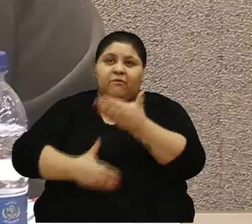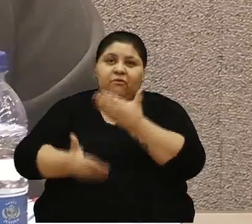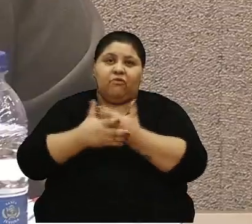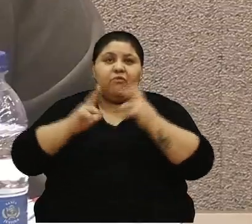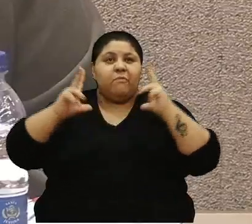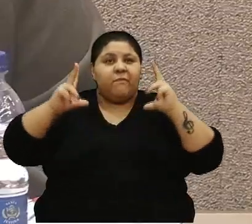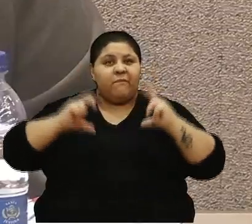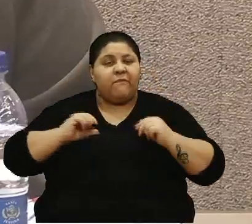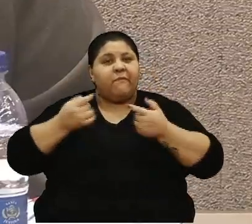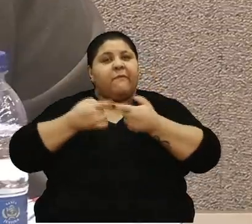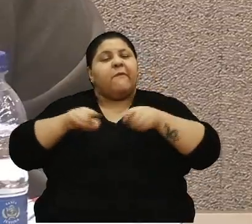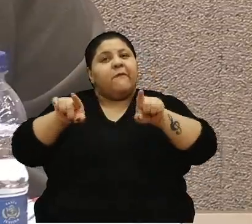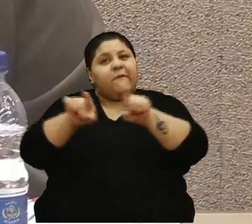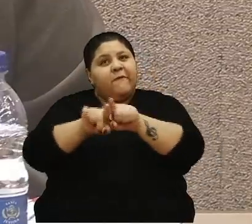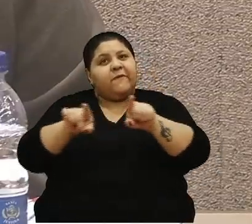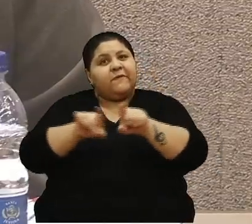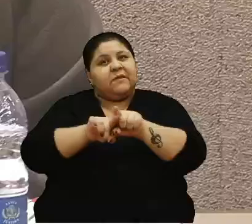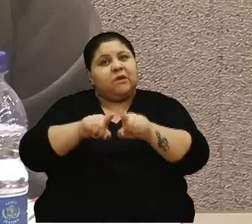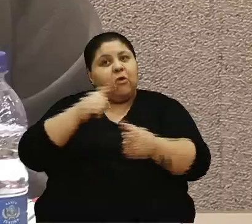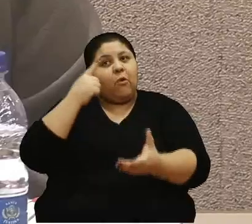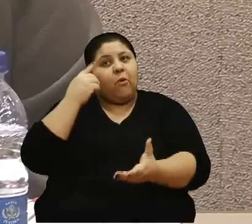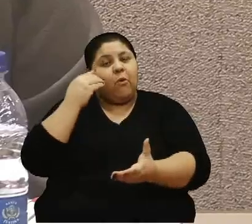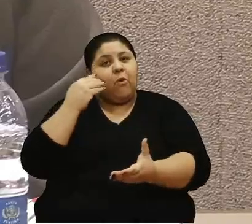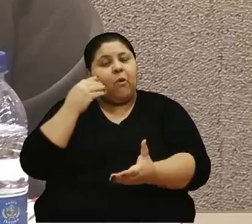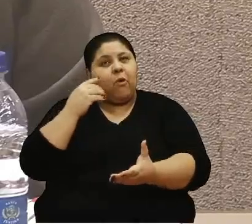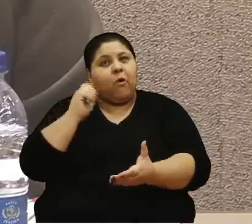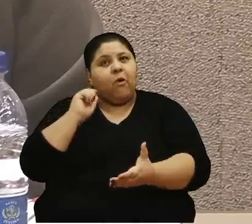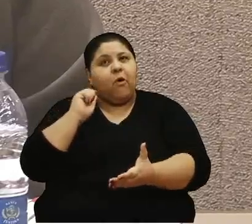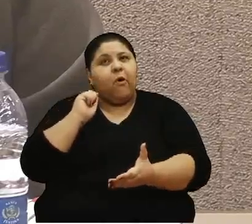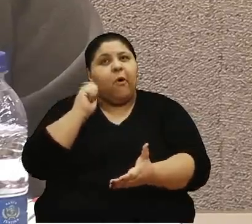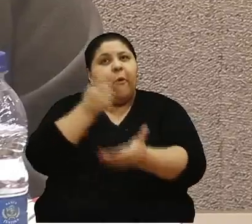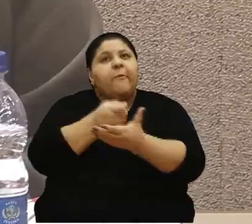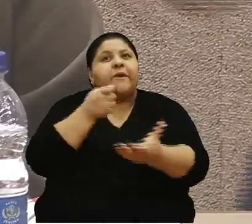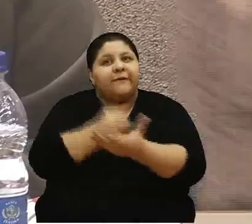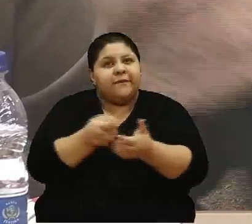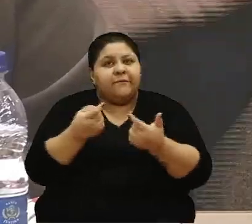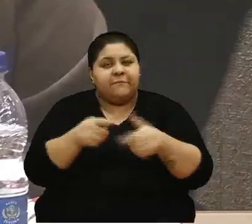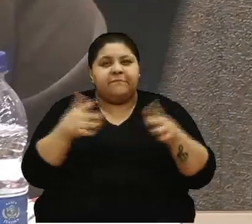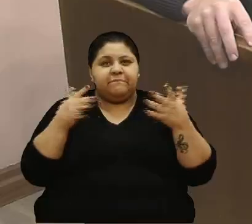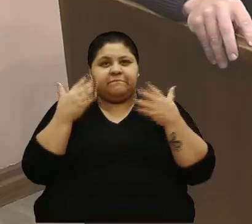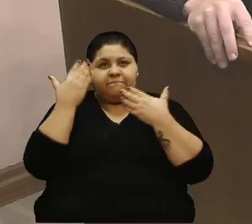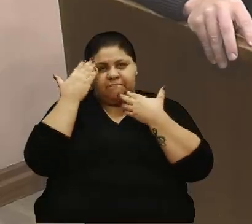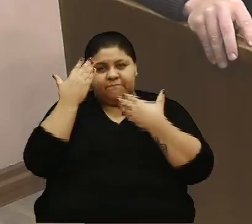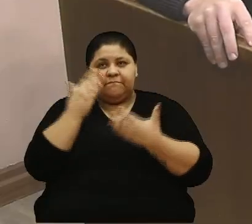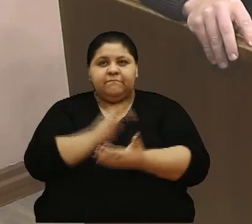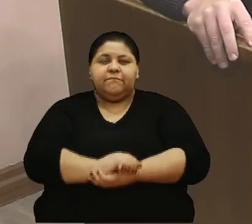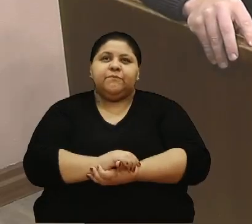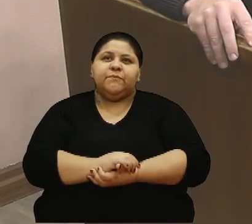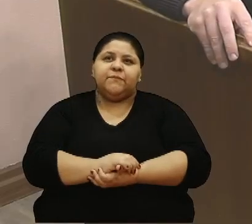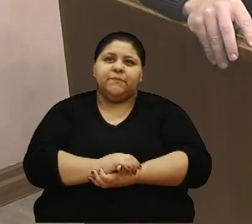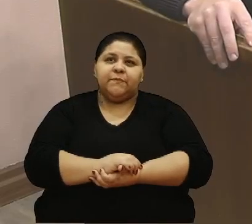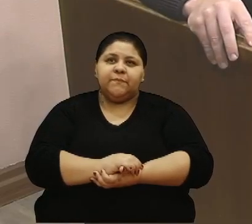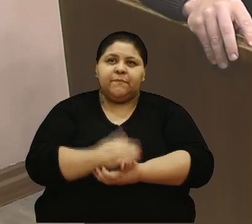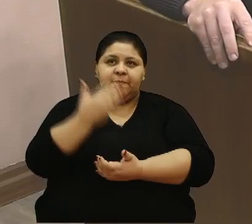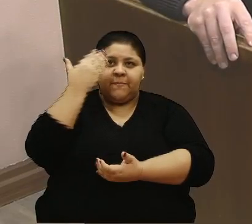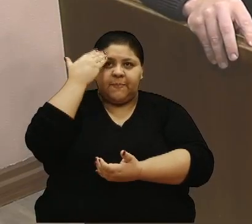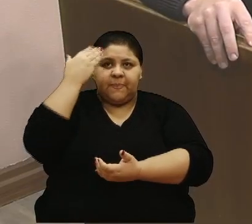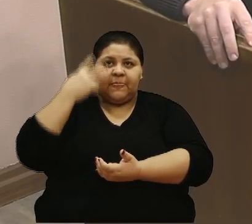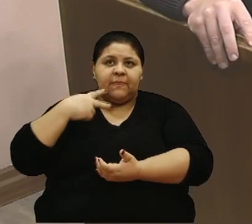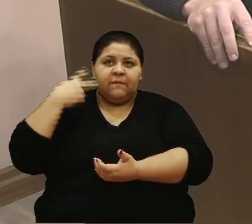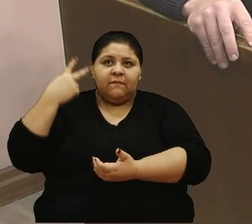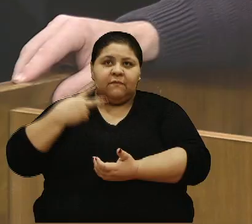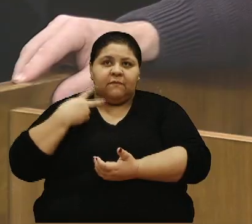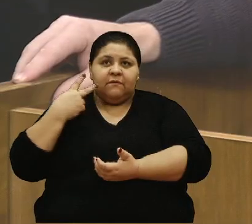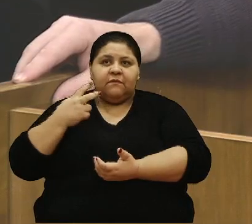ter, mas tem também o dever, né, de cumprir com a sua obrigação. Mas parabéns, vereador. Obrigado. Isso aí, obrigado pela contribuição, vereador